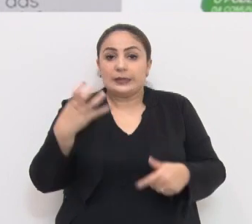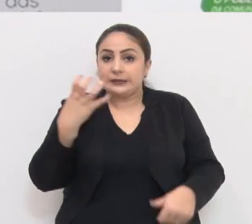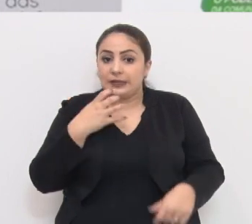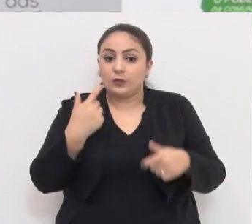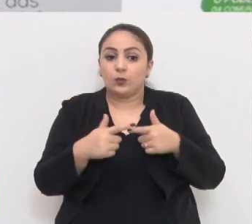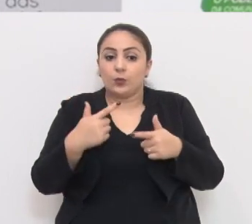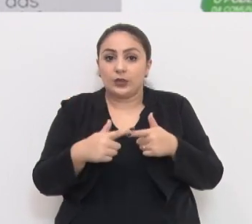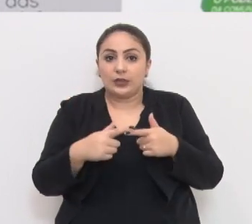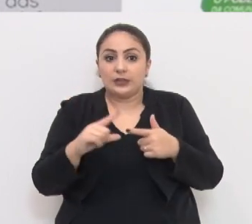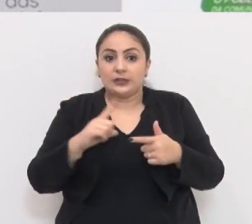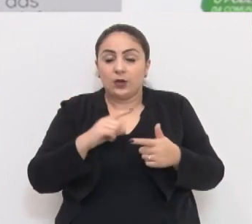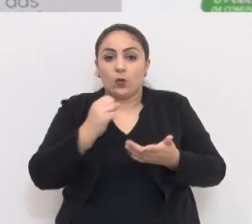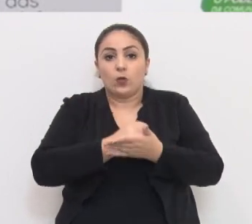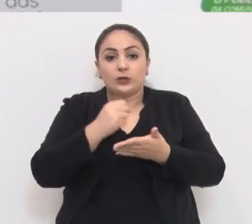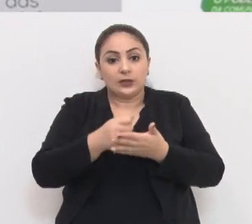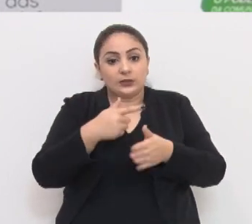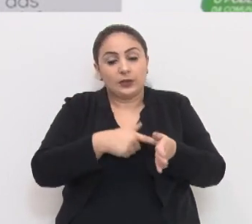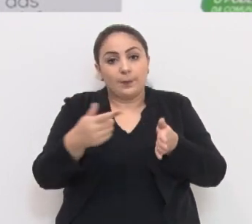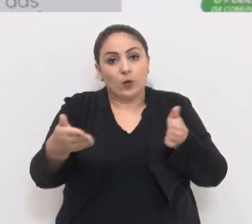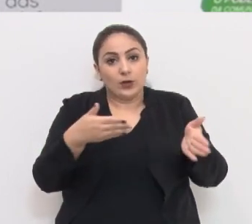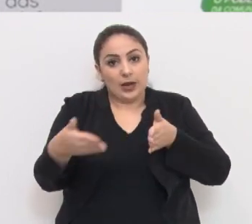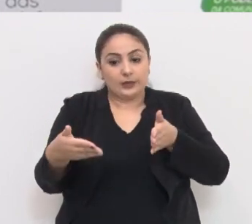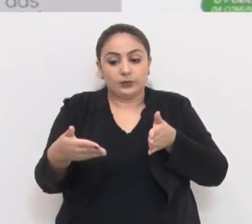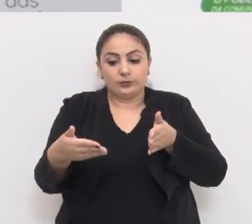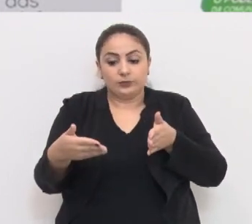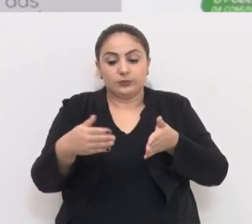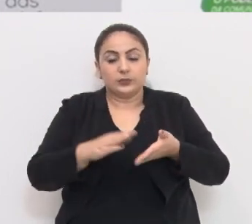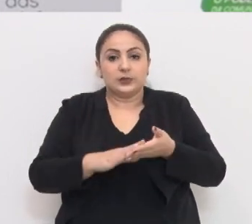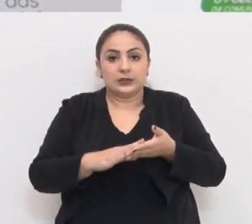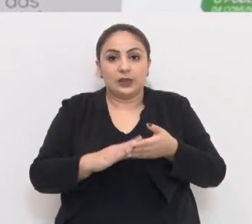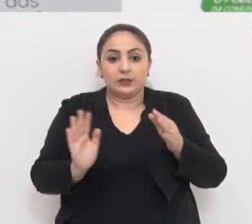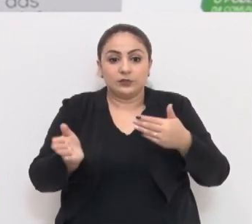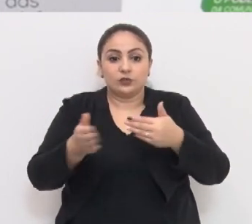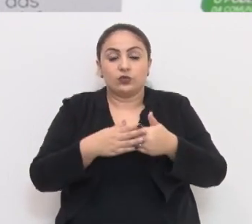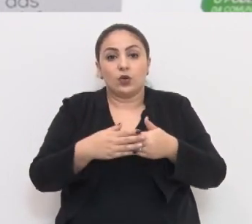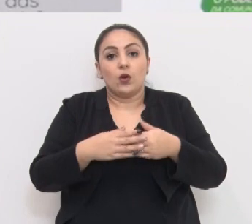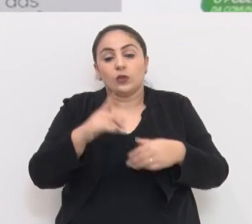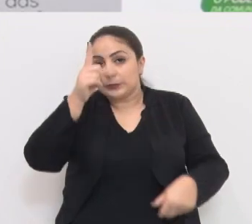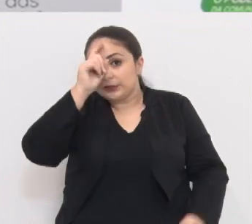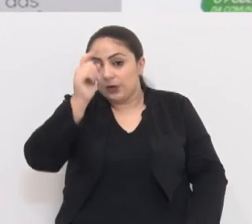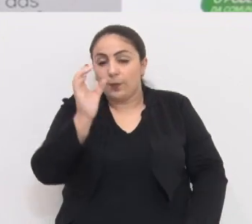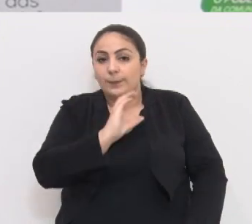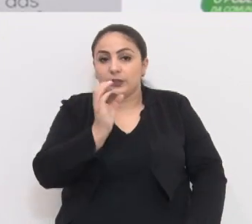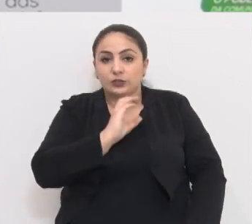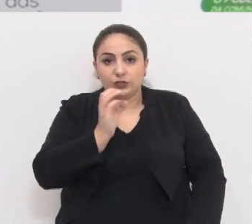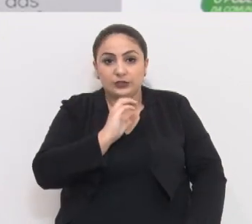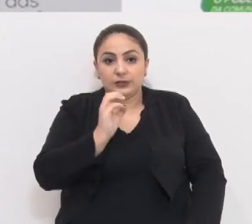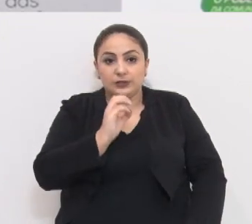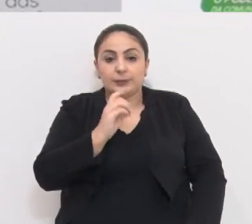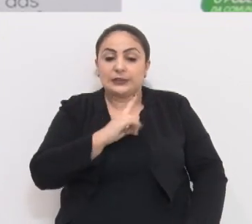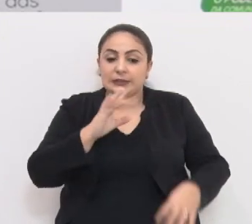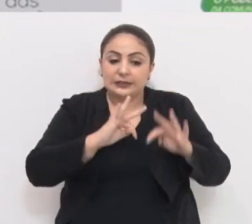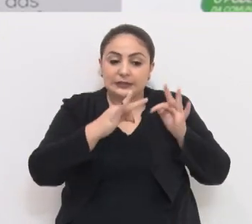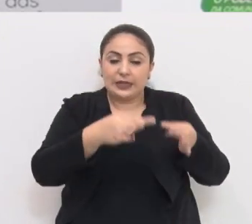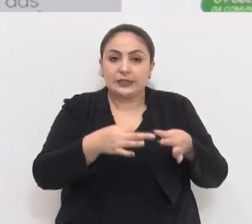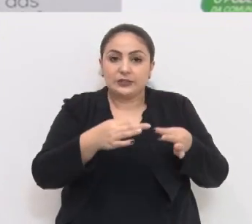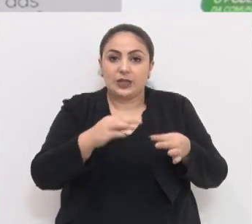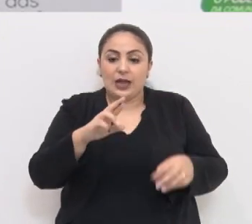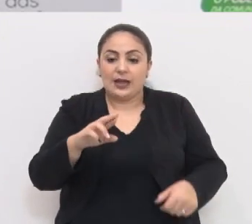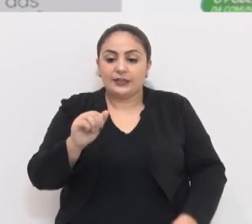problema sério lá porque havia um contrato temporário que se encerrou e o hospital tem urgência para repor, então, técnicos